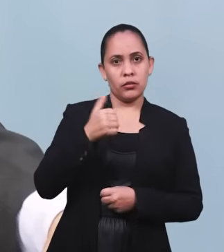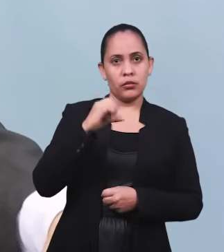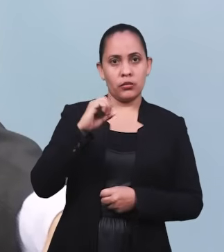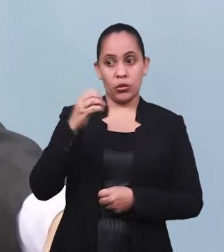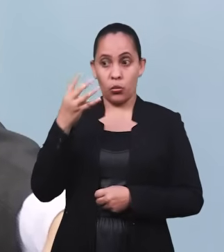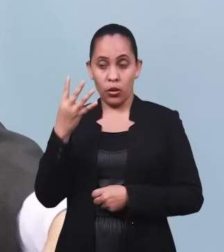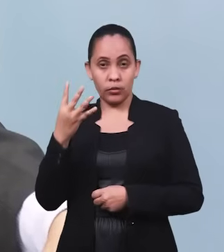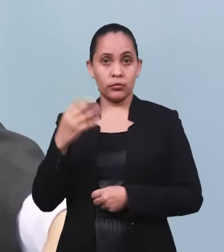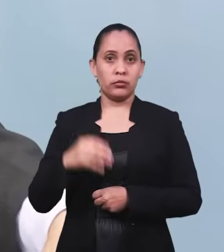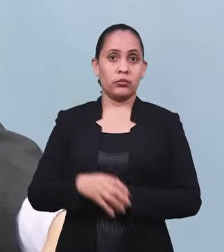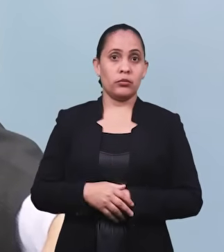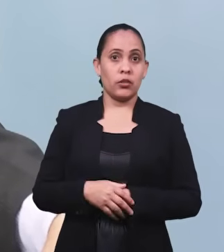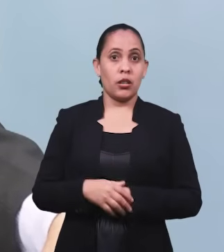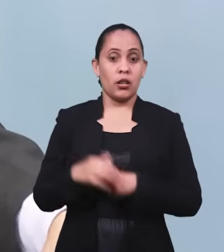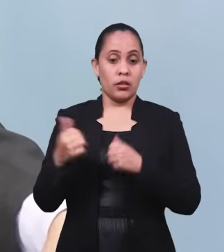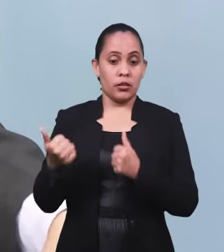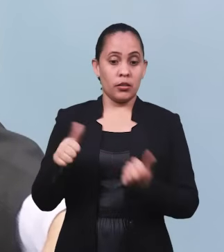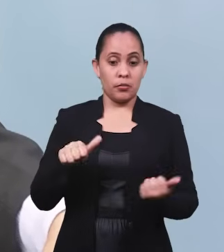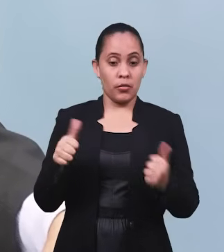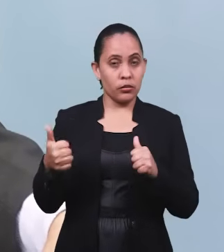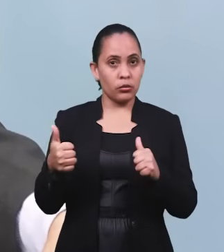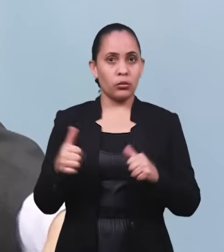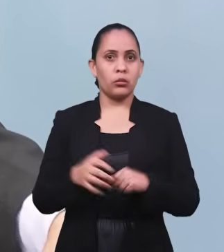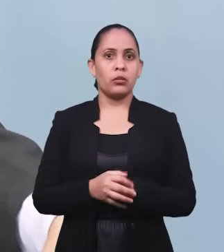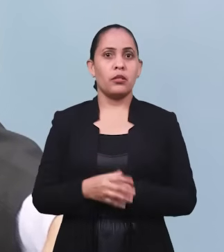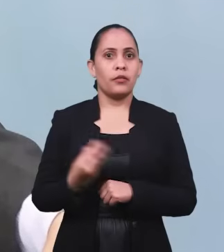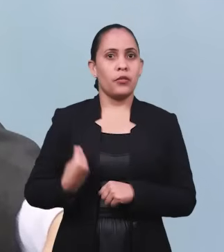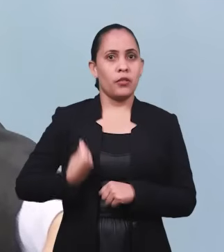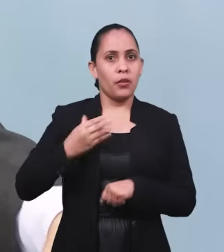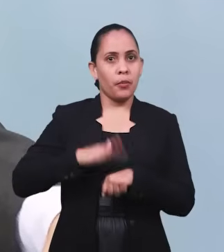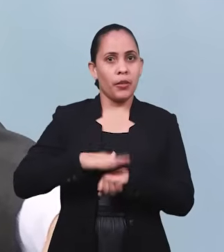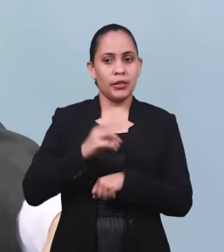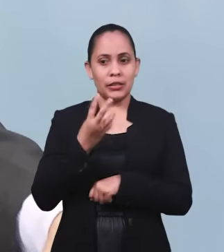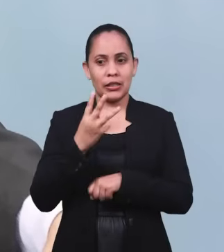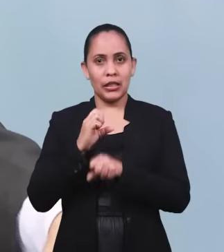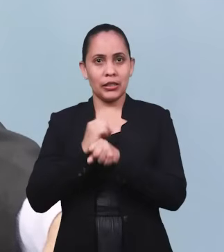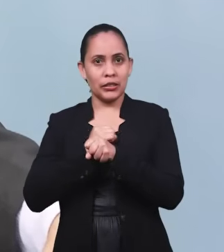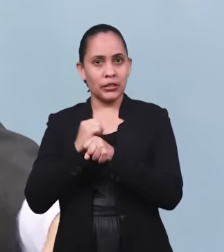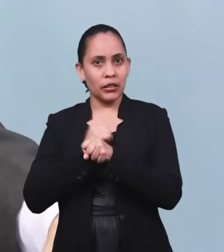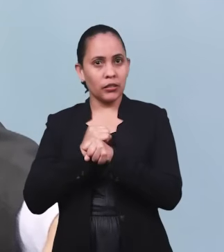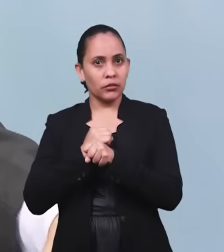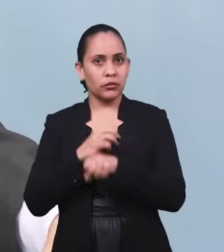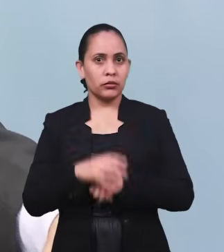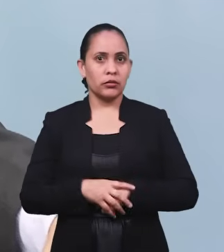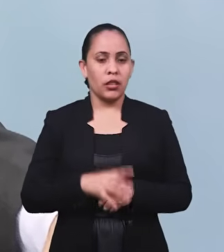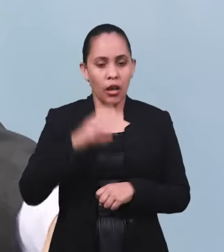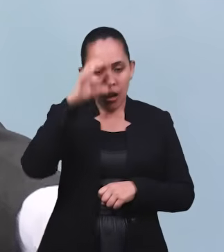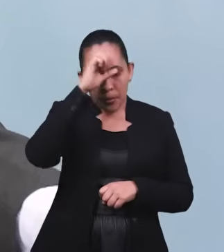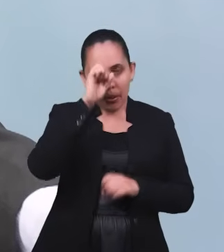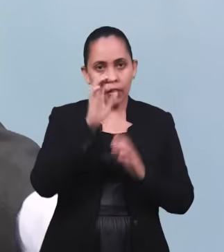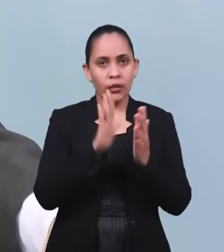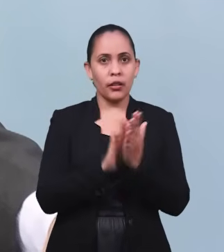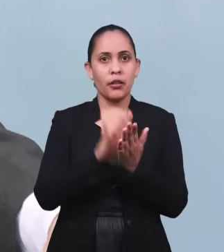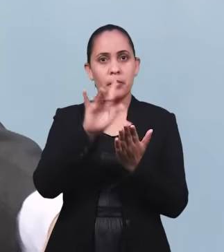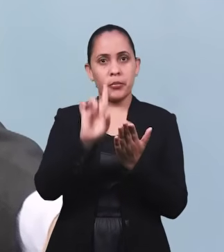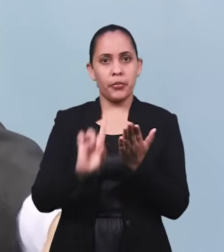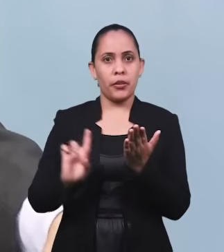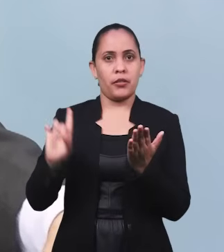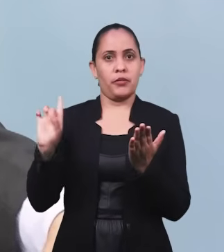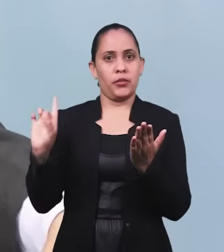idade. Se batizou na obra, viveu mais 3 anos, aprendeu a palavra do